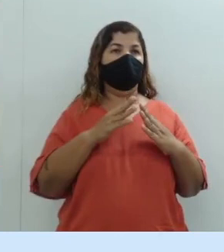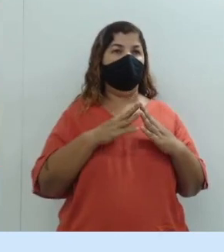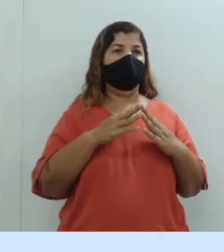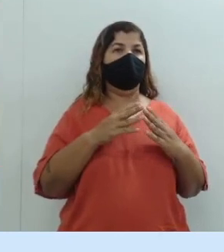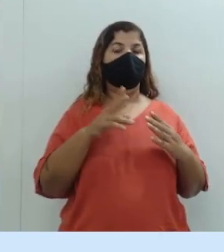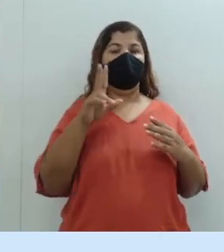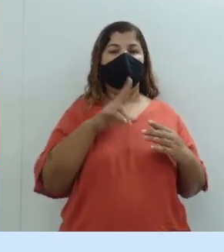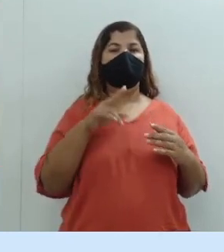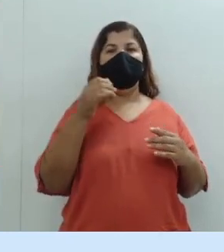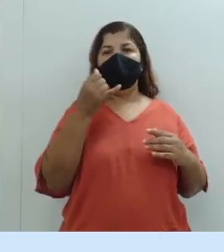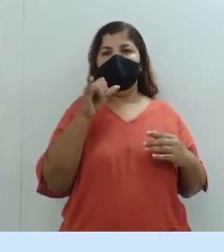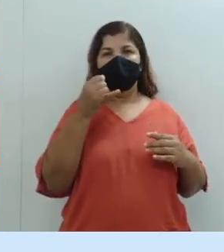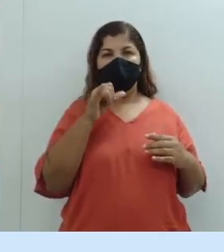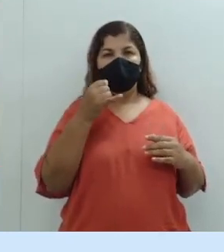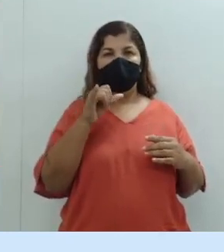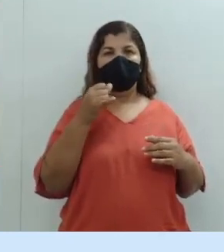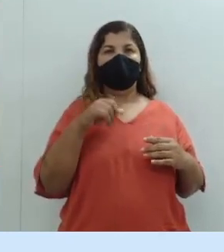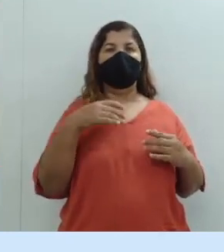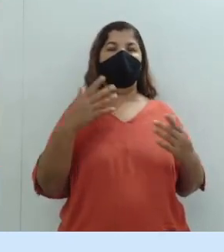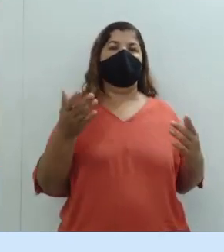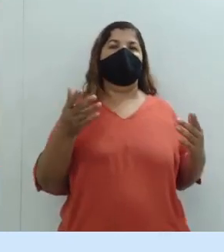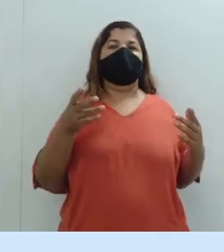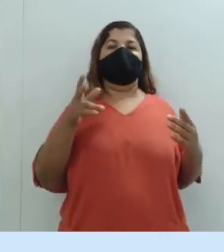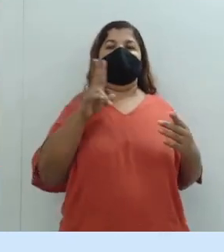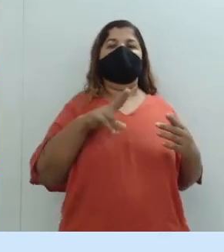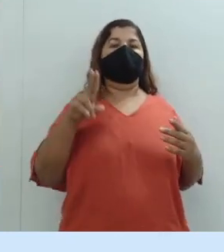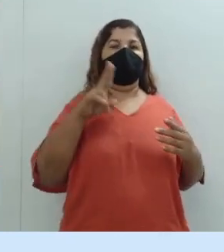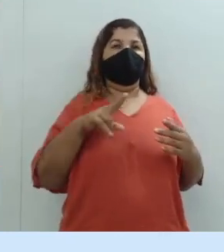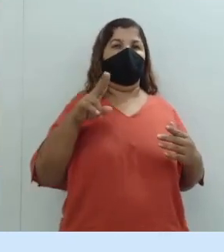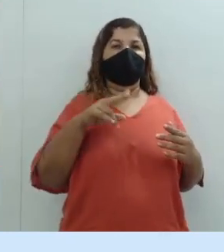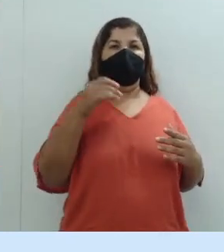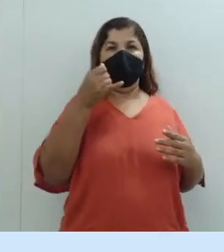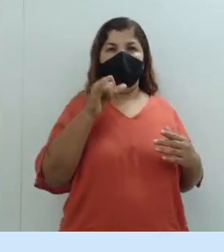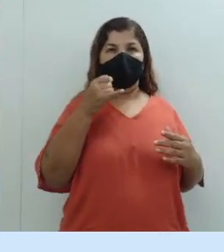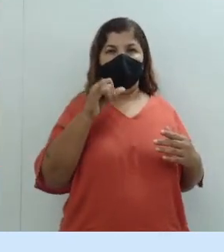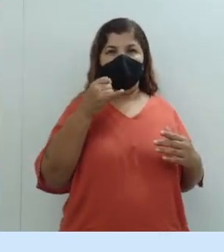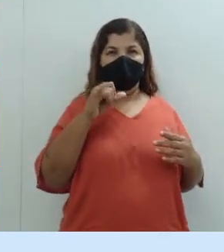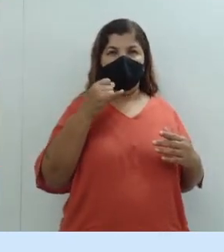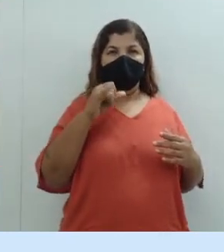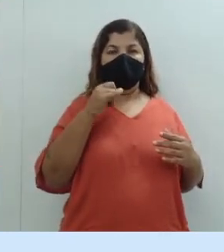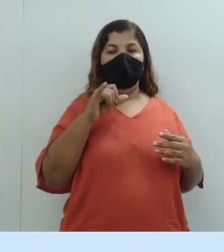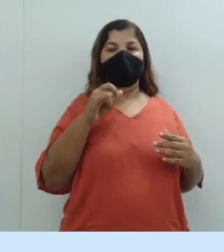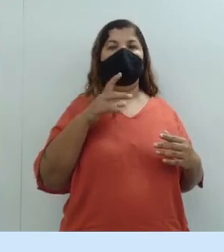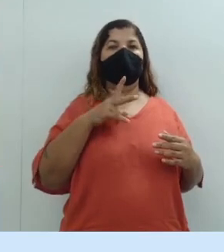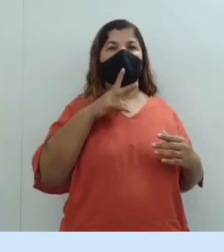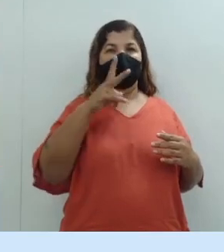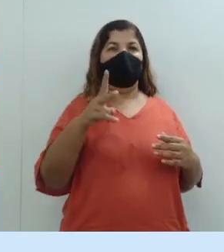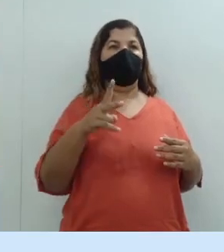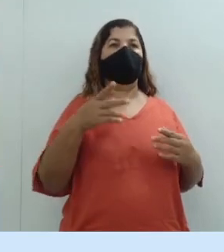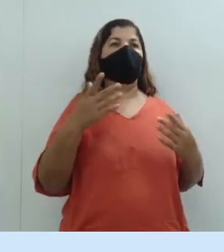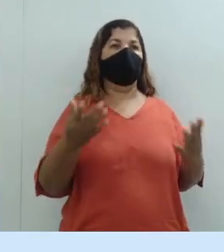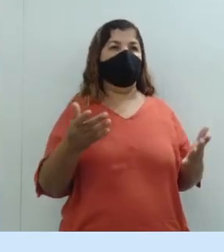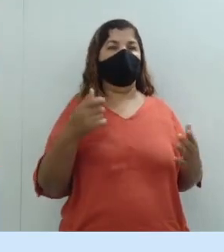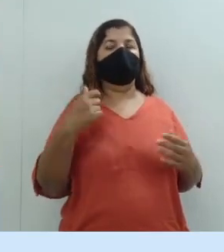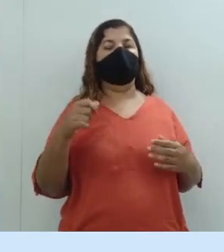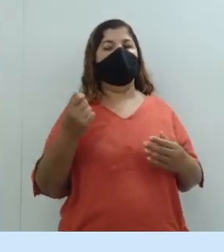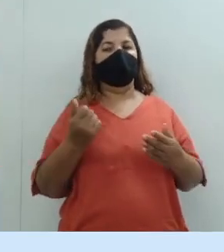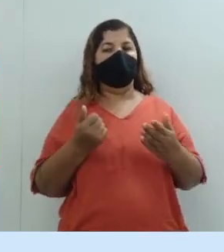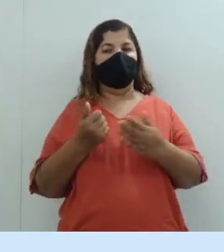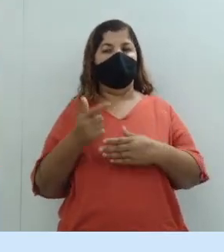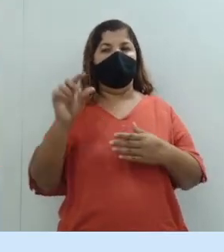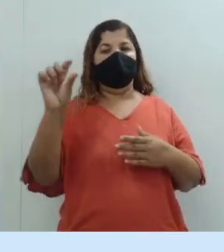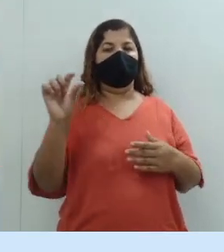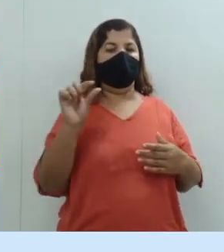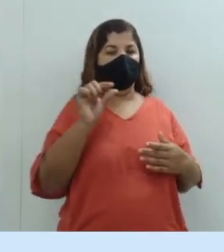consumo de energia, equipamentos que puxam muita energia elétrica, que puxam uma corrente elétrica muito alta, você tem que comprar um disjuntor